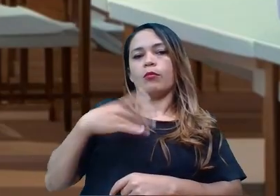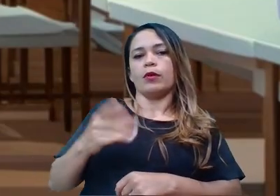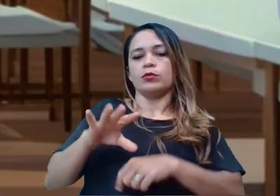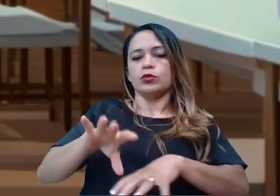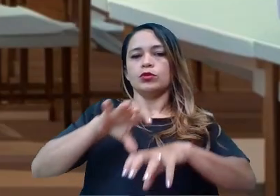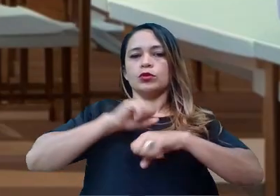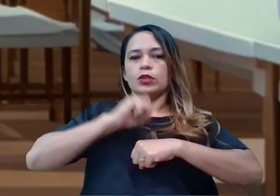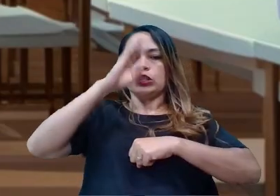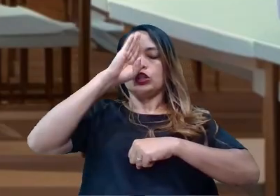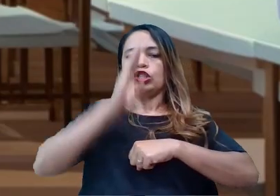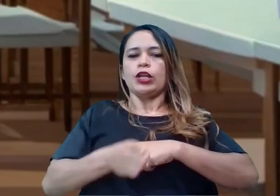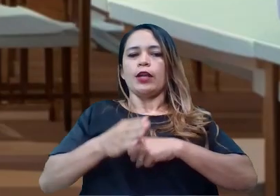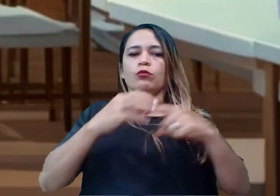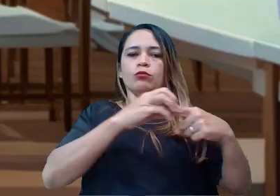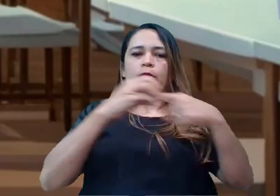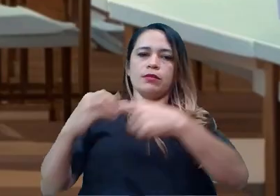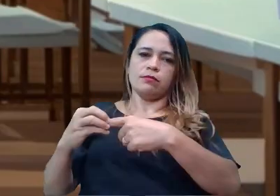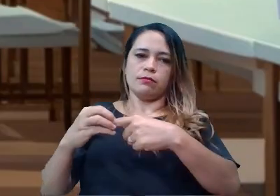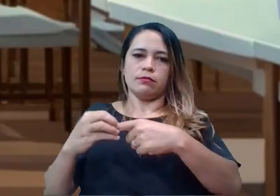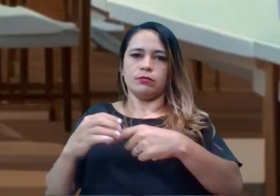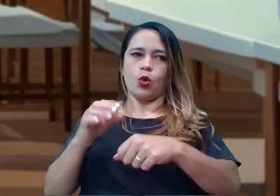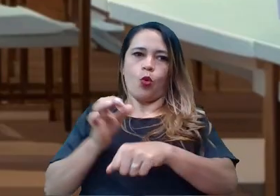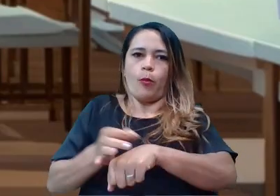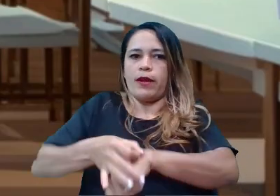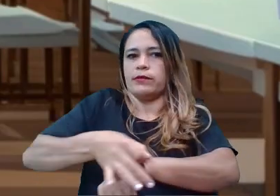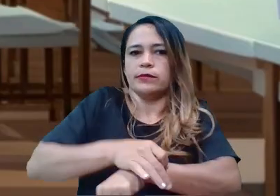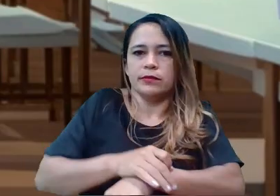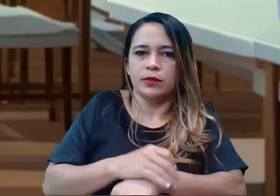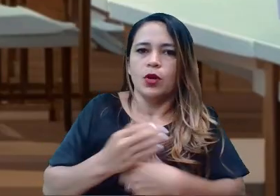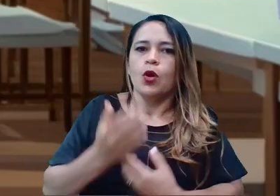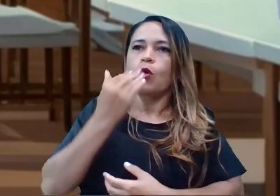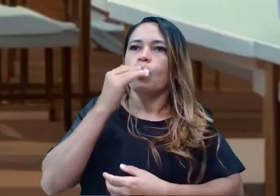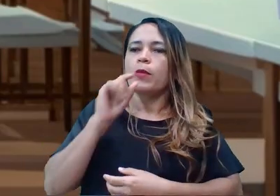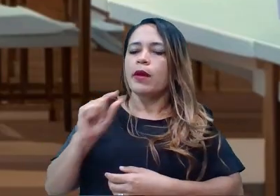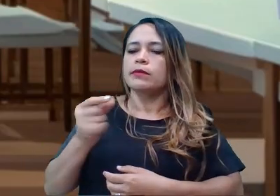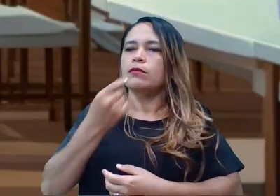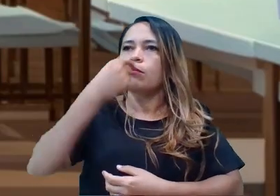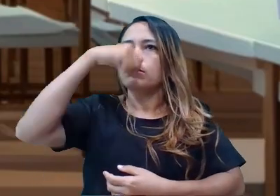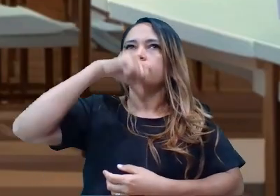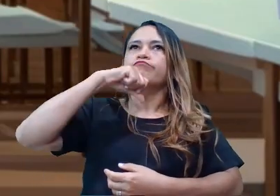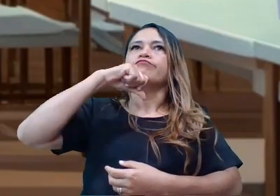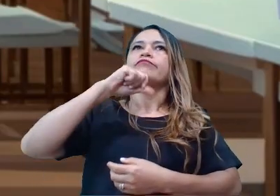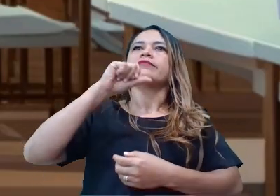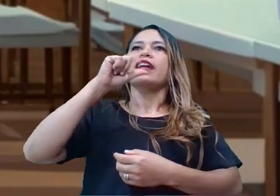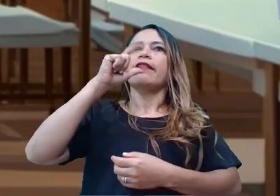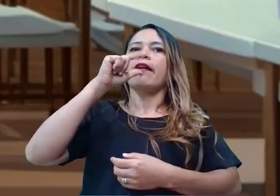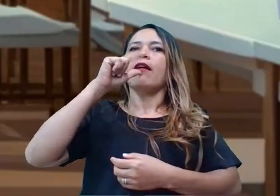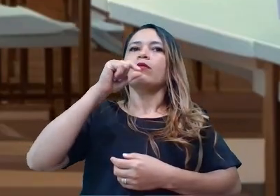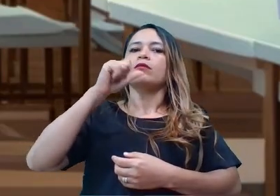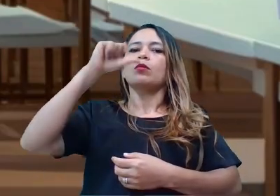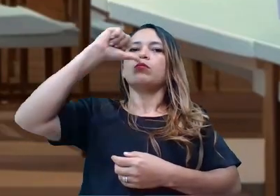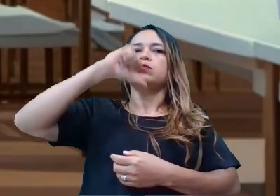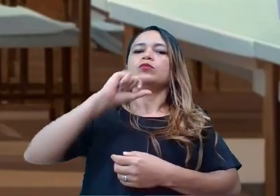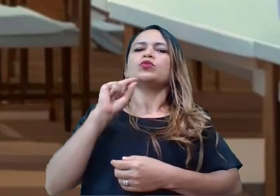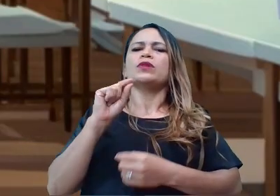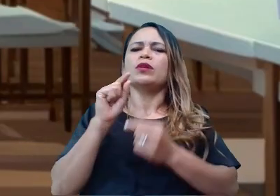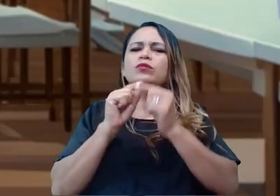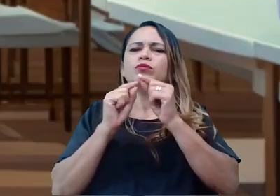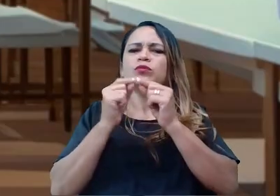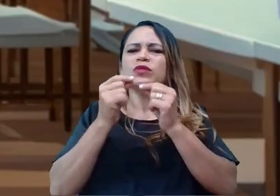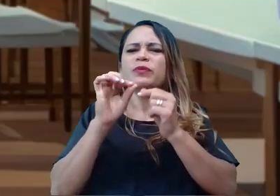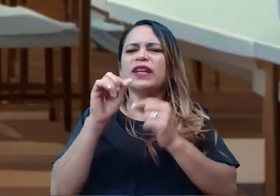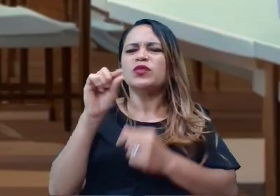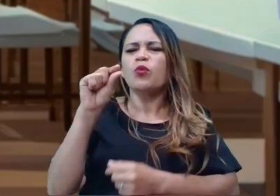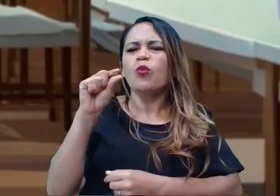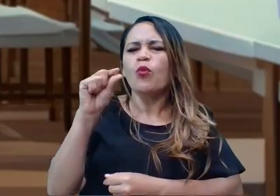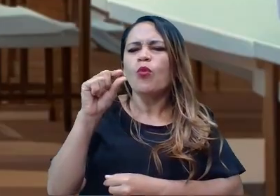contato direto com o parasita. Então, comi o cisto do protozoário que estava lá no meio da água. O que é o cisto, professor? É como se fosse um ovinho,